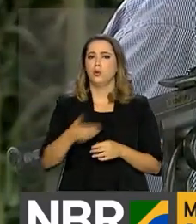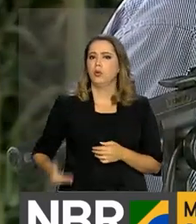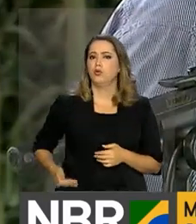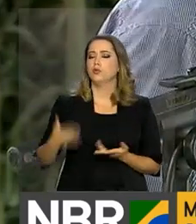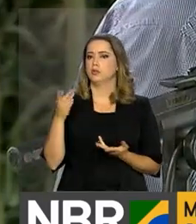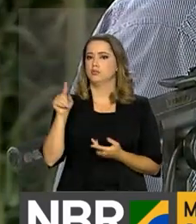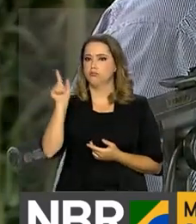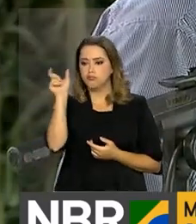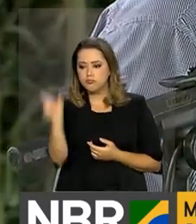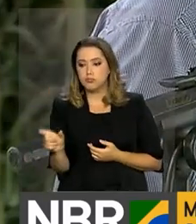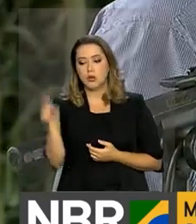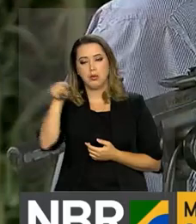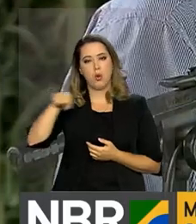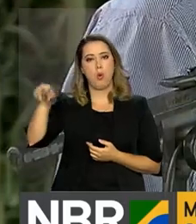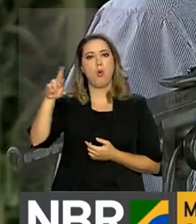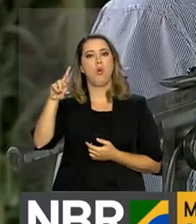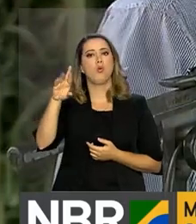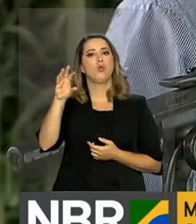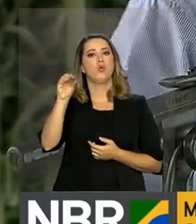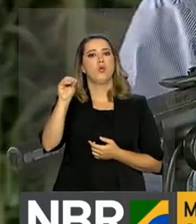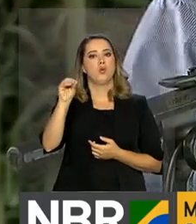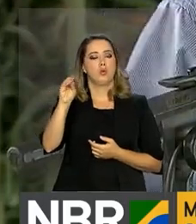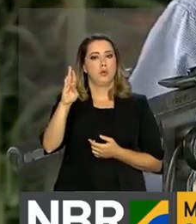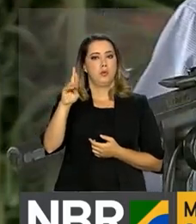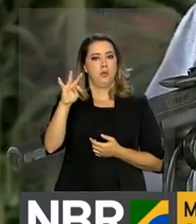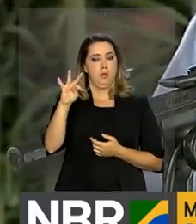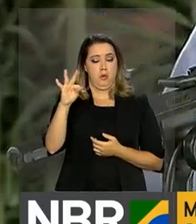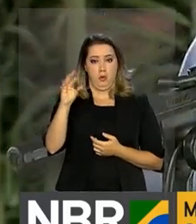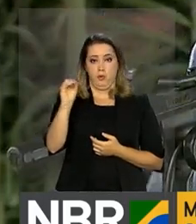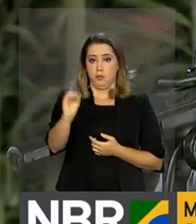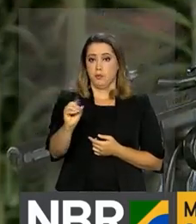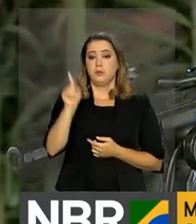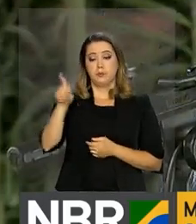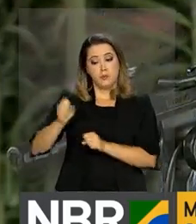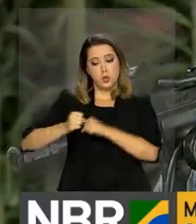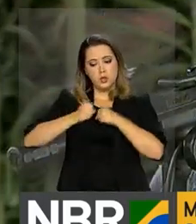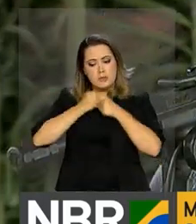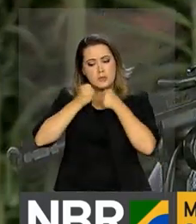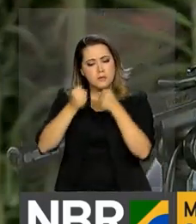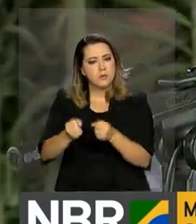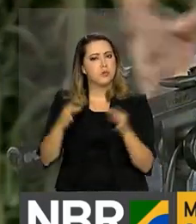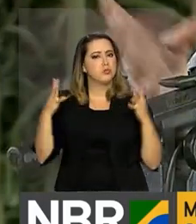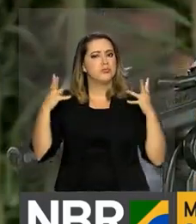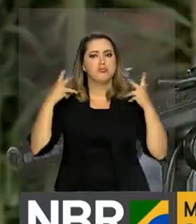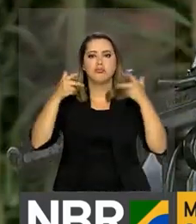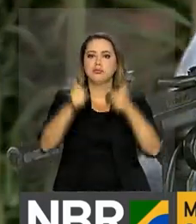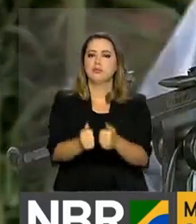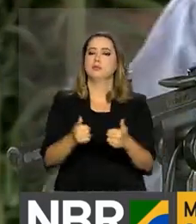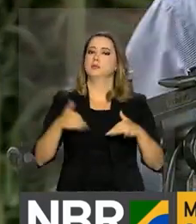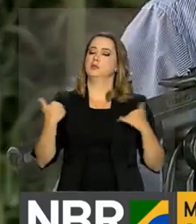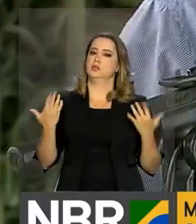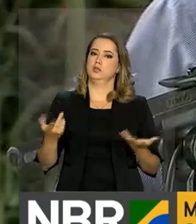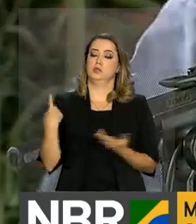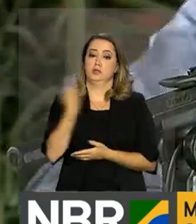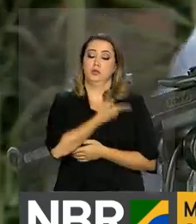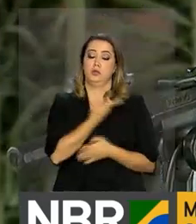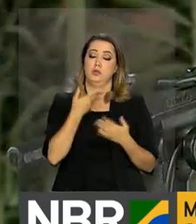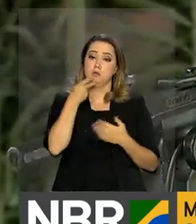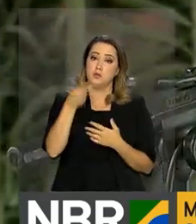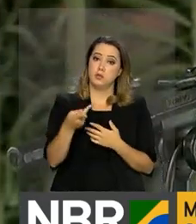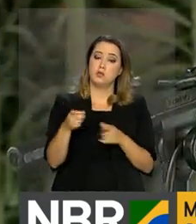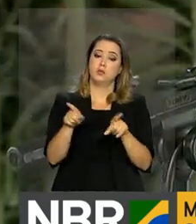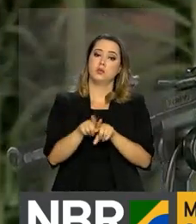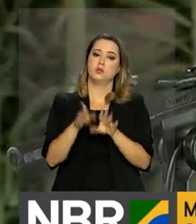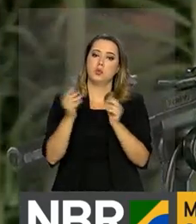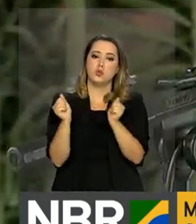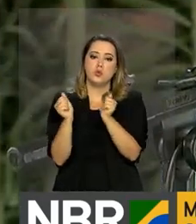capaz de dedicar-se a essa atividade com empenho extraordinário. Por isso que, vamos dizer assim, ao lado